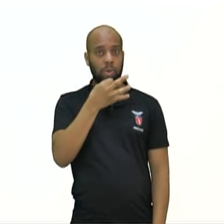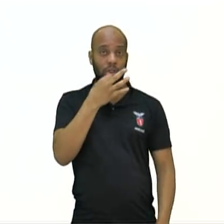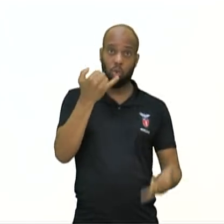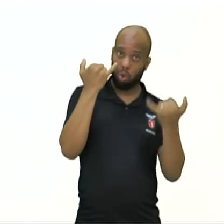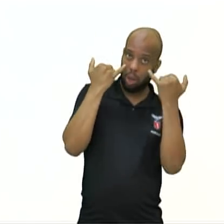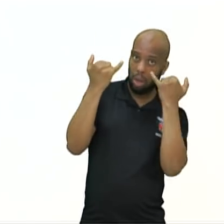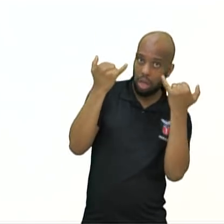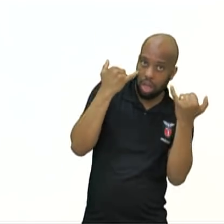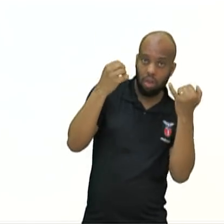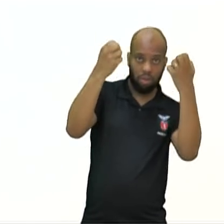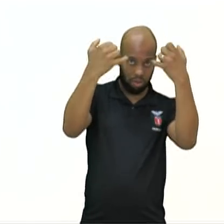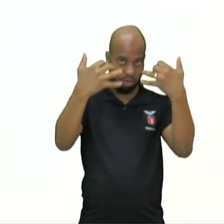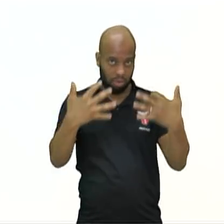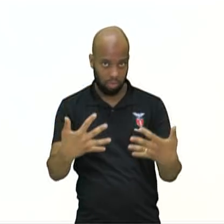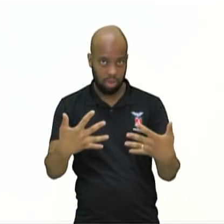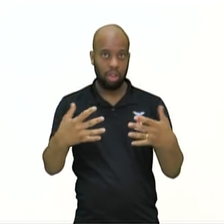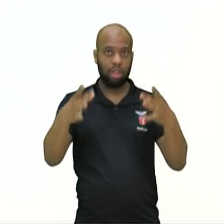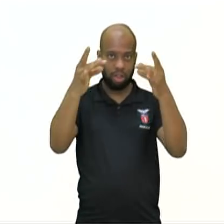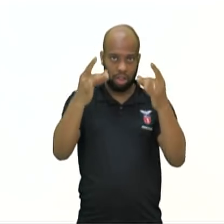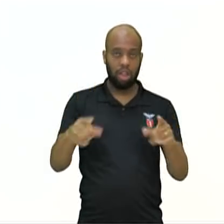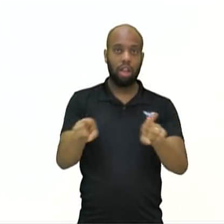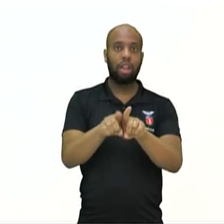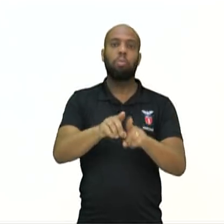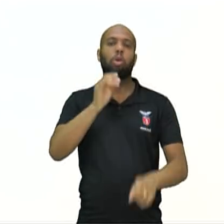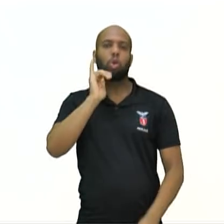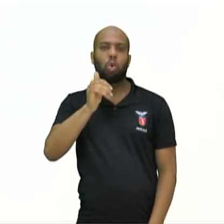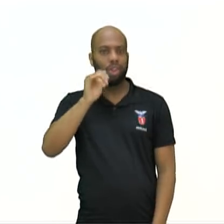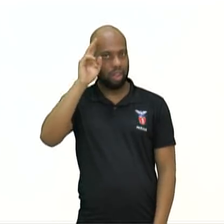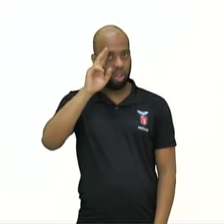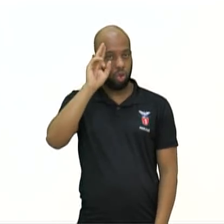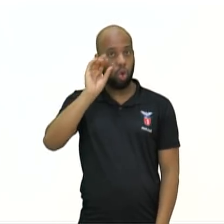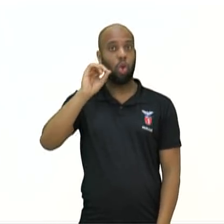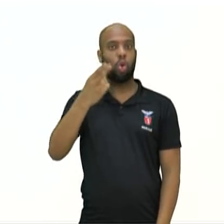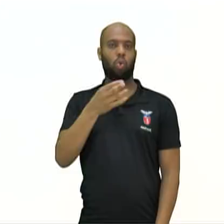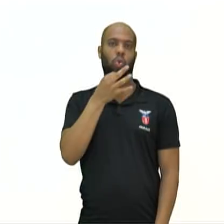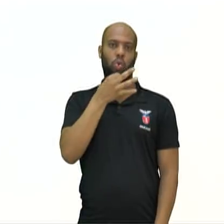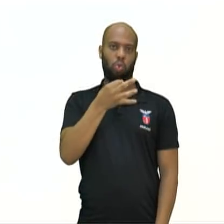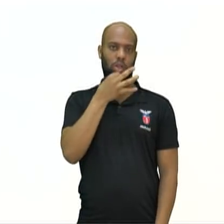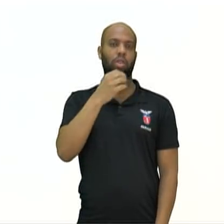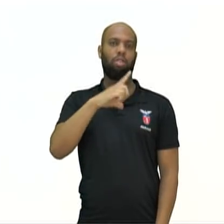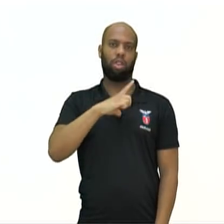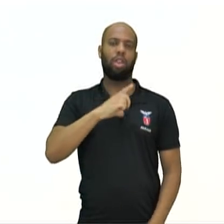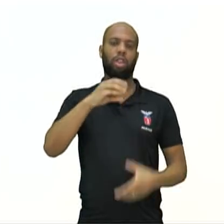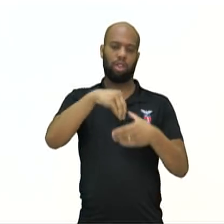informativo, descritivo, narrativo ou opinativo.